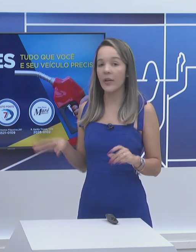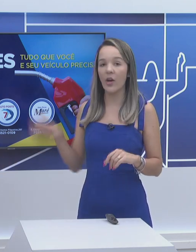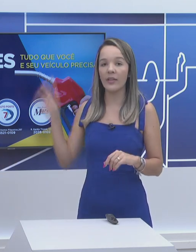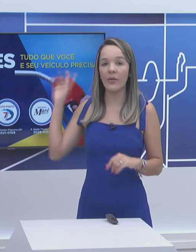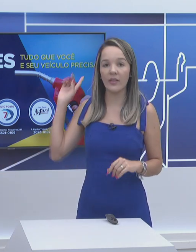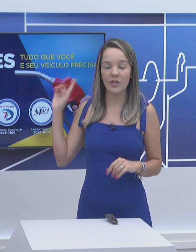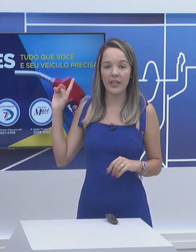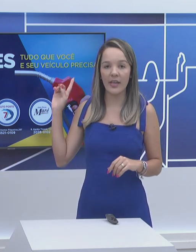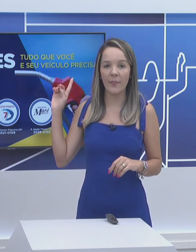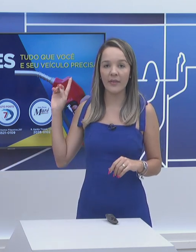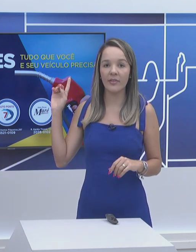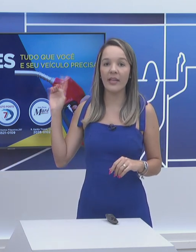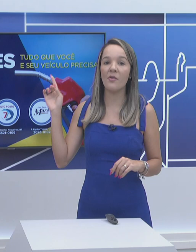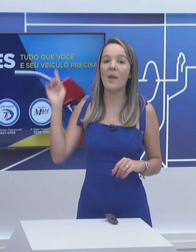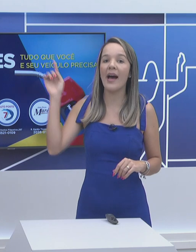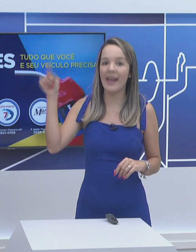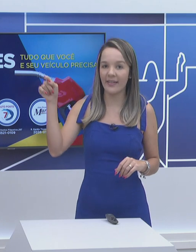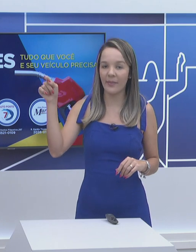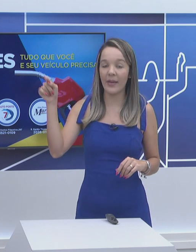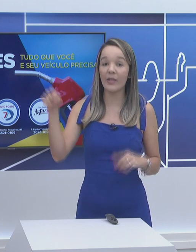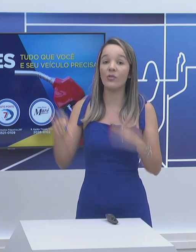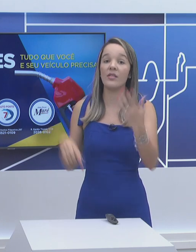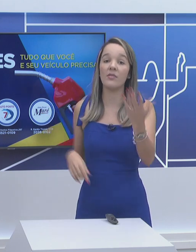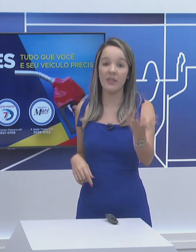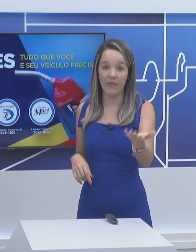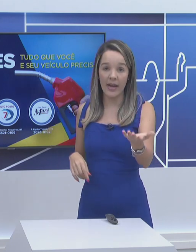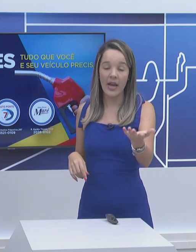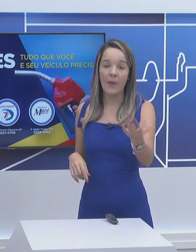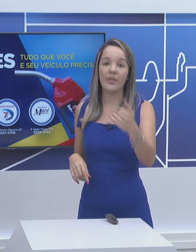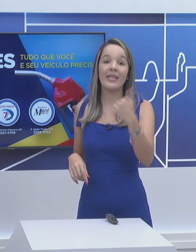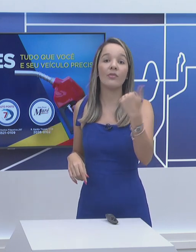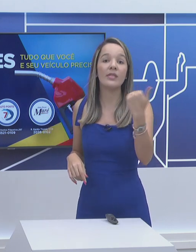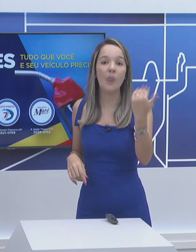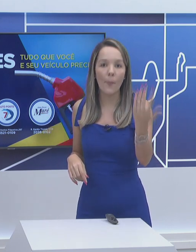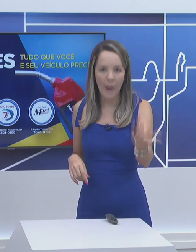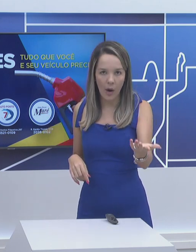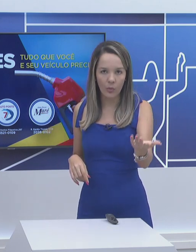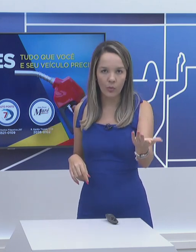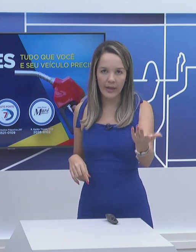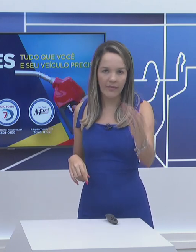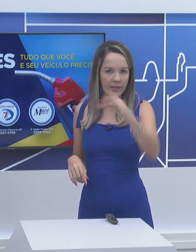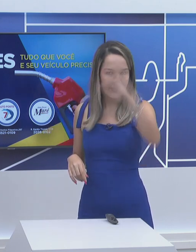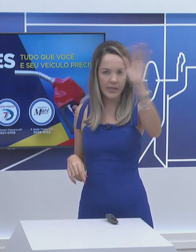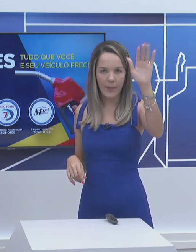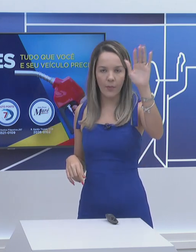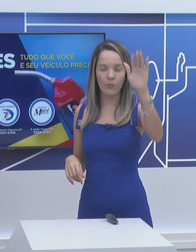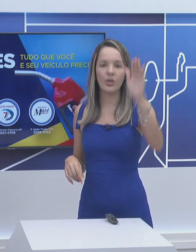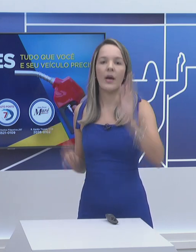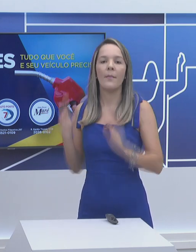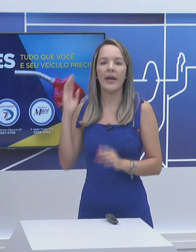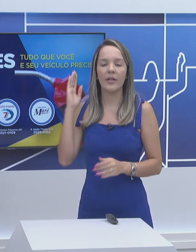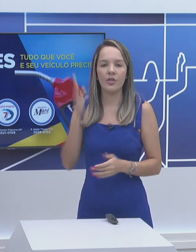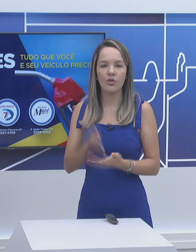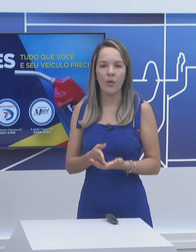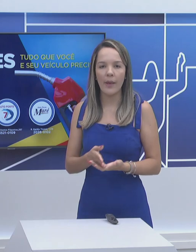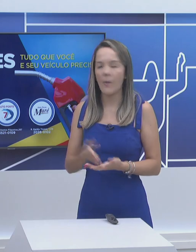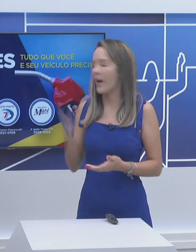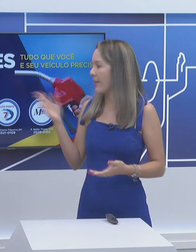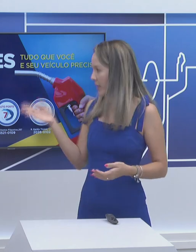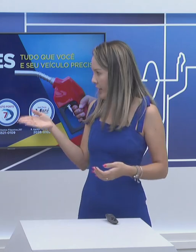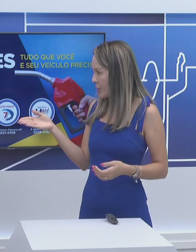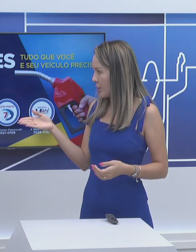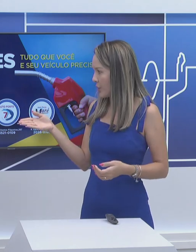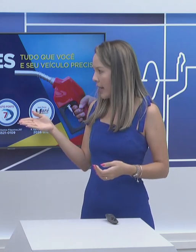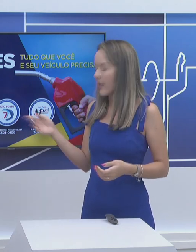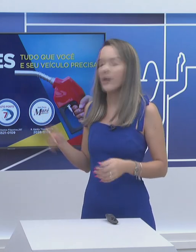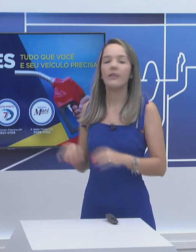é pertinho, né? Porque ó, tem o Atlantic aqui é perto, tem o Maré também. Inclusive, se você vai pro estado de São Paulo, né? Vai atravessar a ponte, pega a Egídio Tomé, o Maré